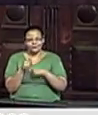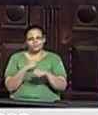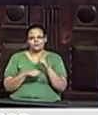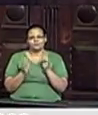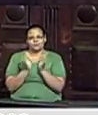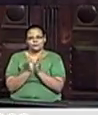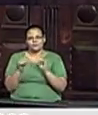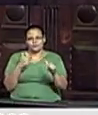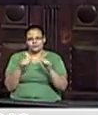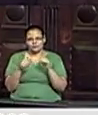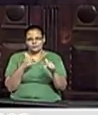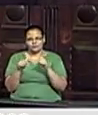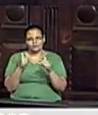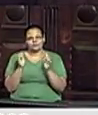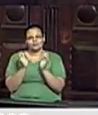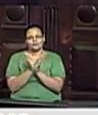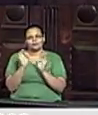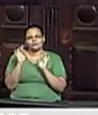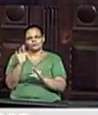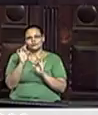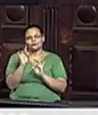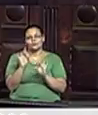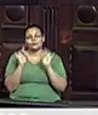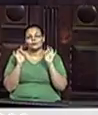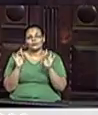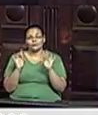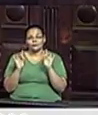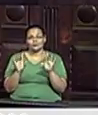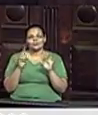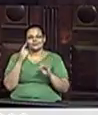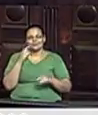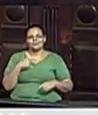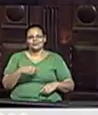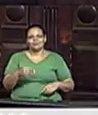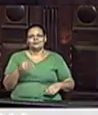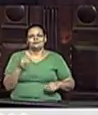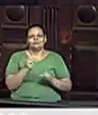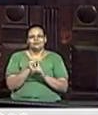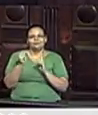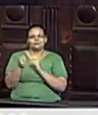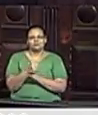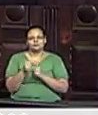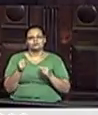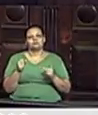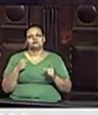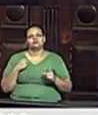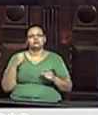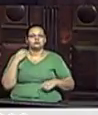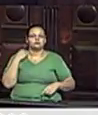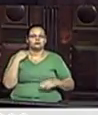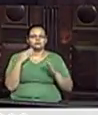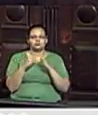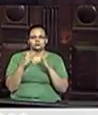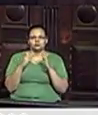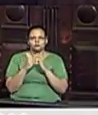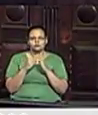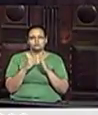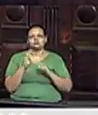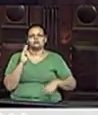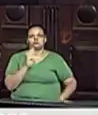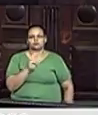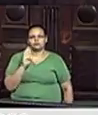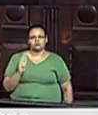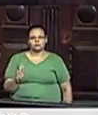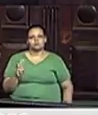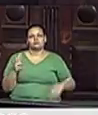Especial, que foi criada para analisar o impacto social do fechamento das agências do Banco do Brasil e da Caixa Econômica